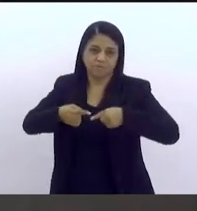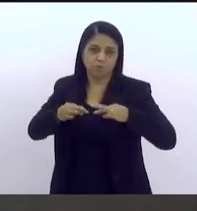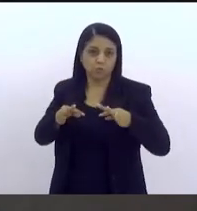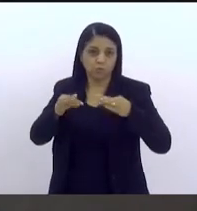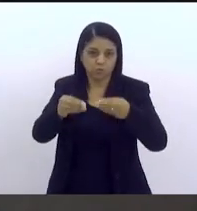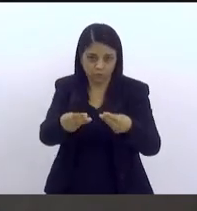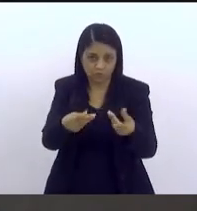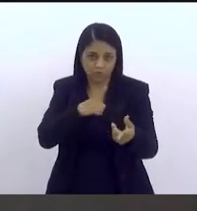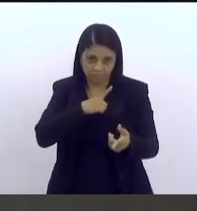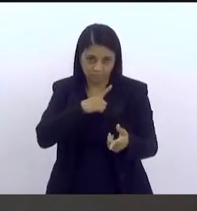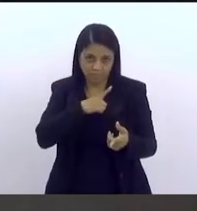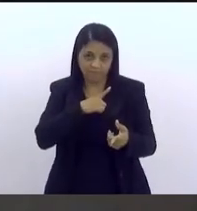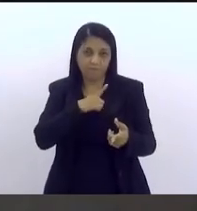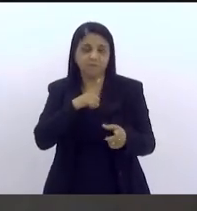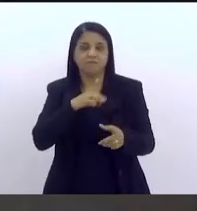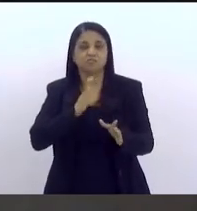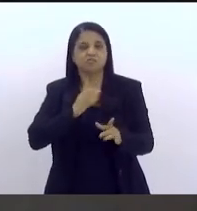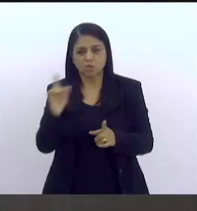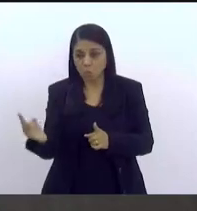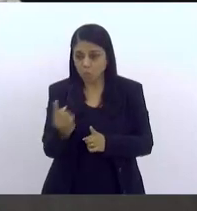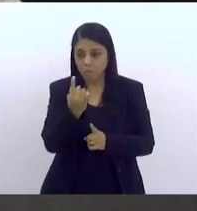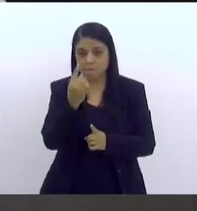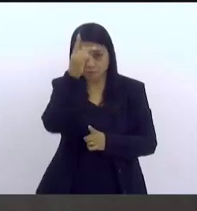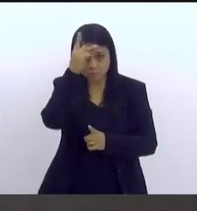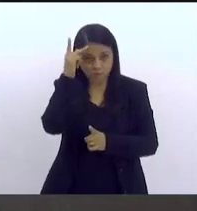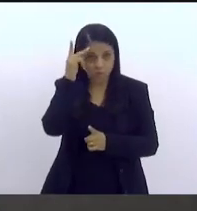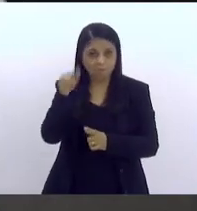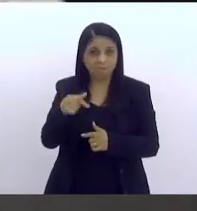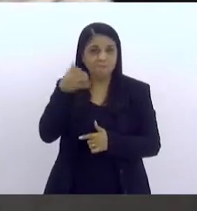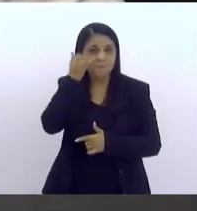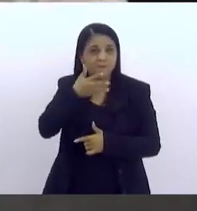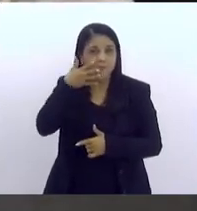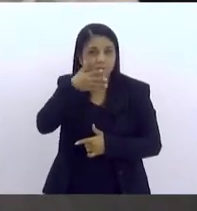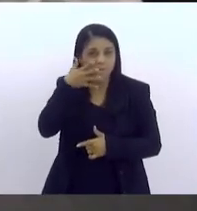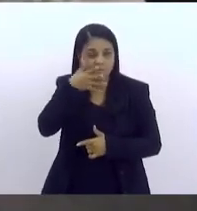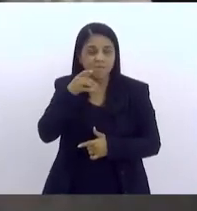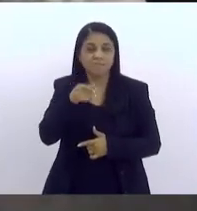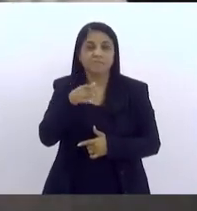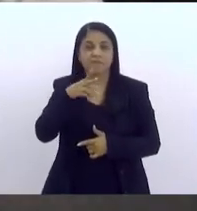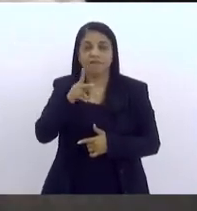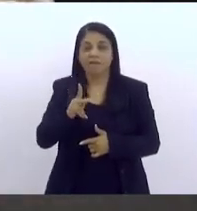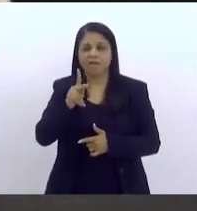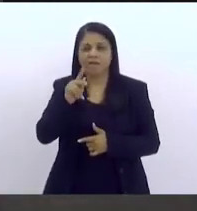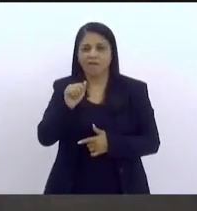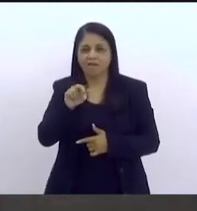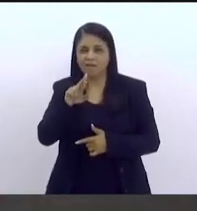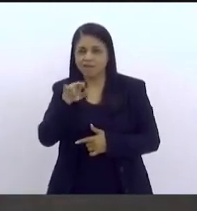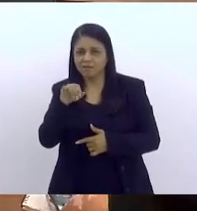mas pelo visto a gente já tem aqui uma pessoa para falar vamos lá Karine por favor